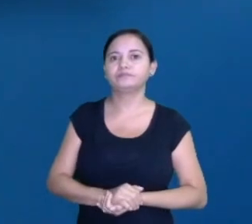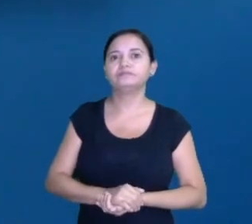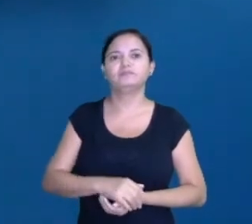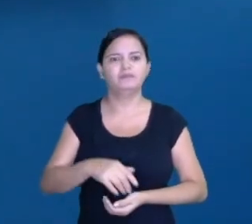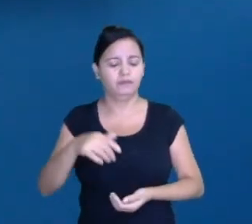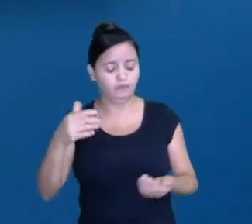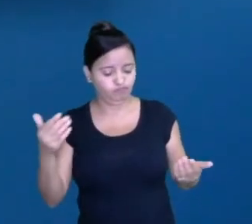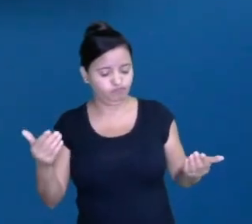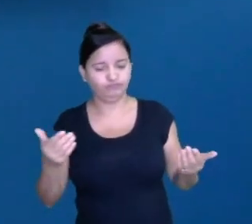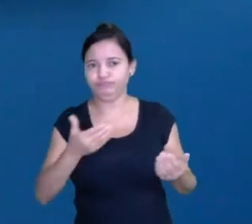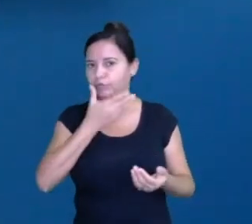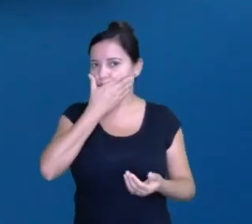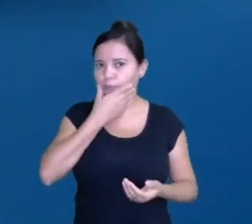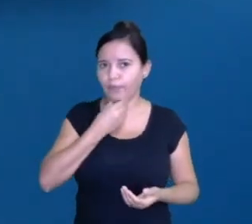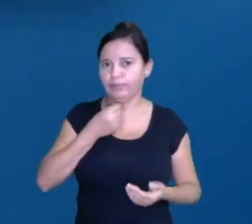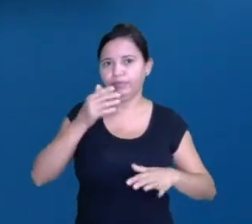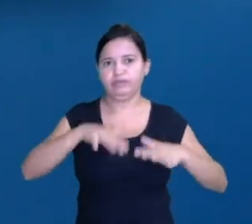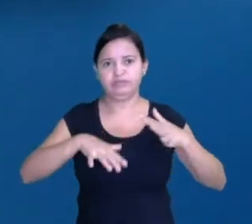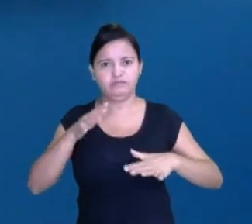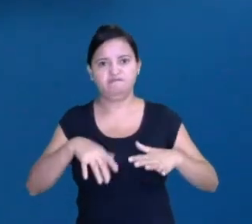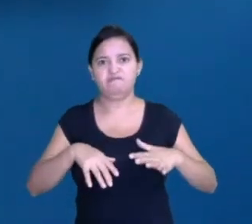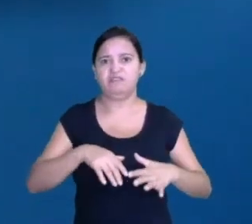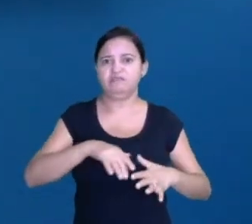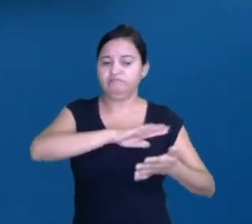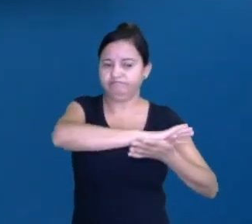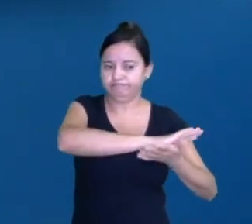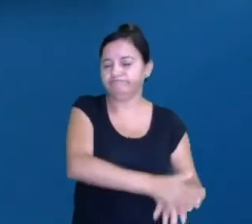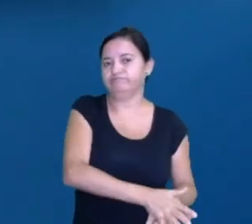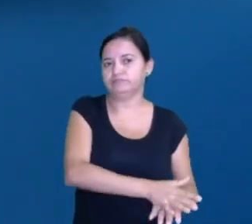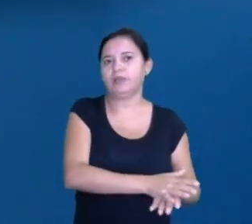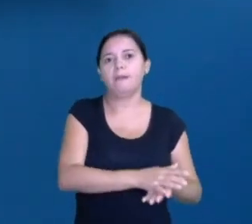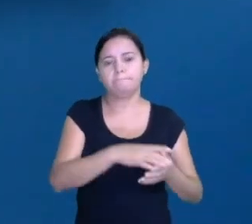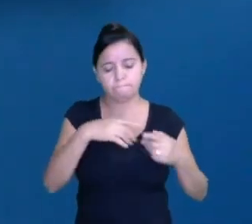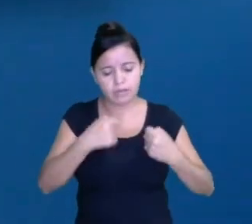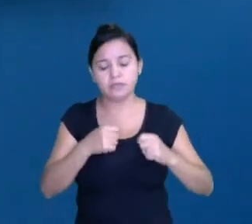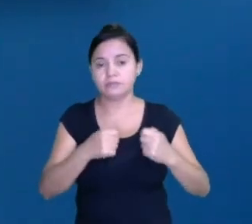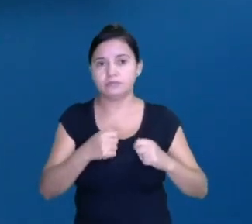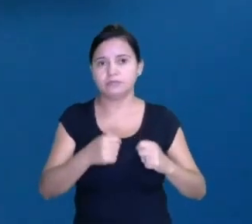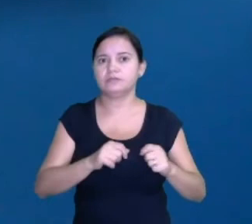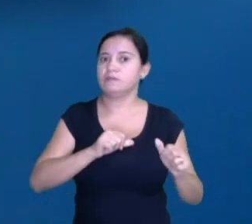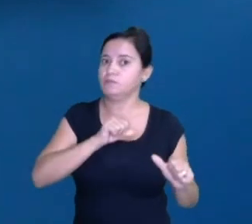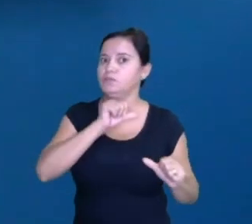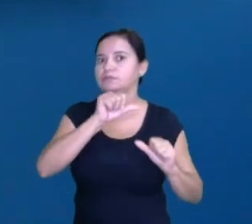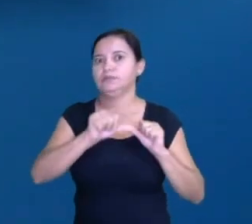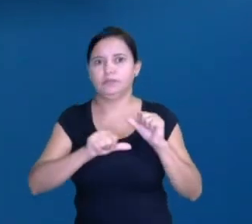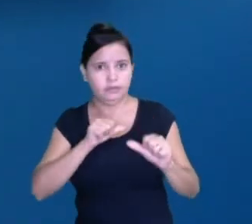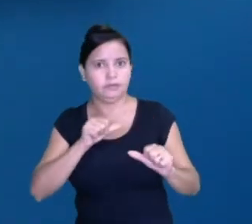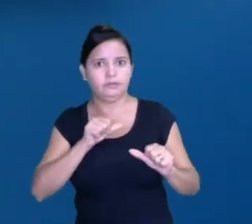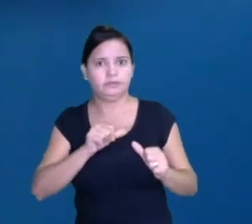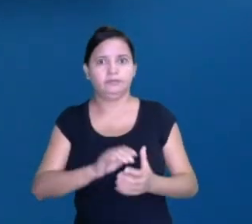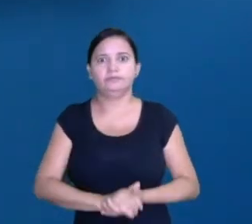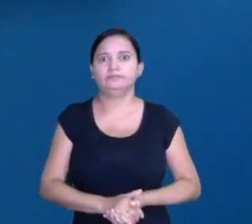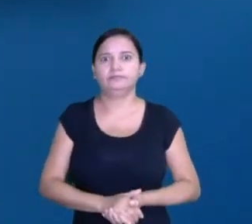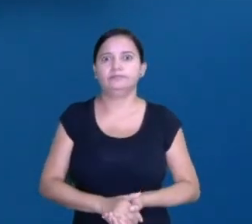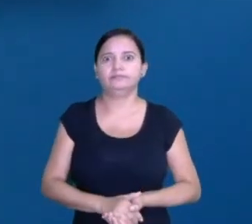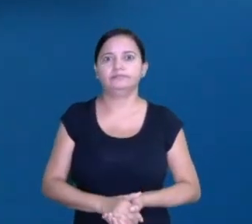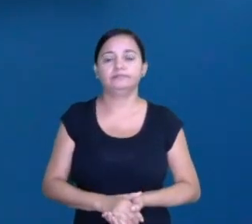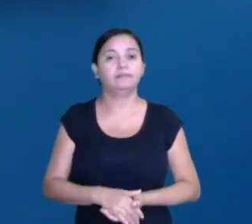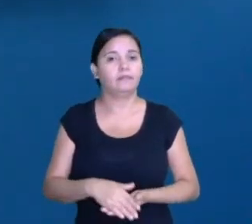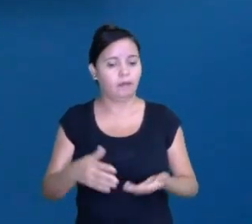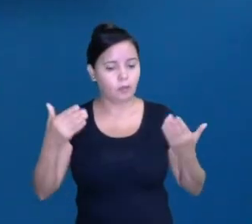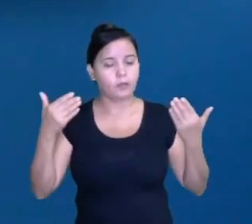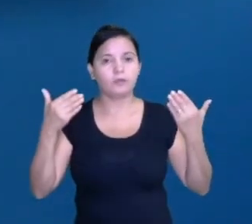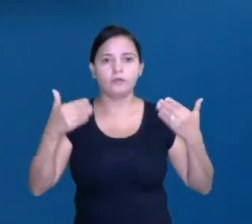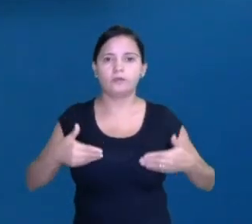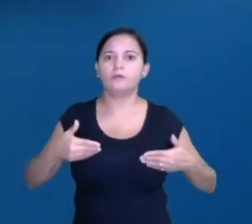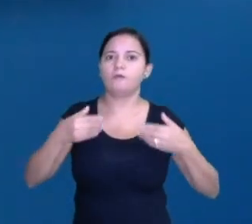internalizado, machista, misógino. A gente tem que combater essa percepção. Então, cabe aqui a gente lançar aqui todo